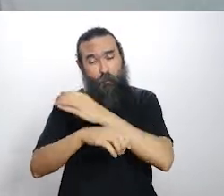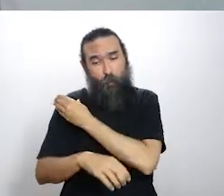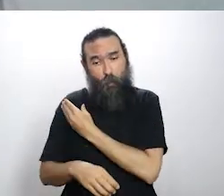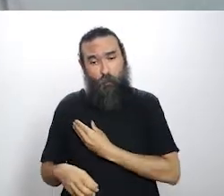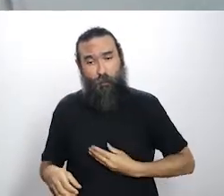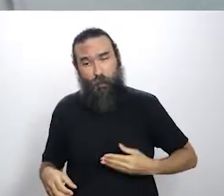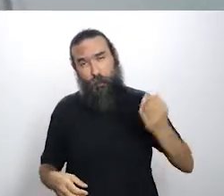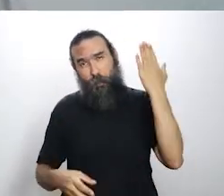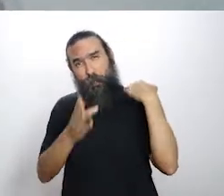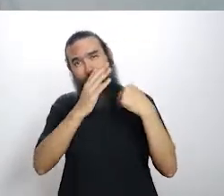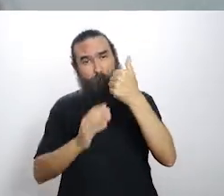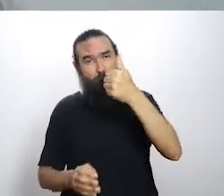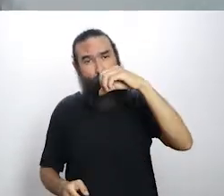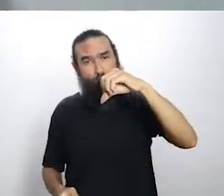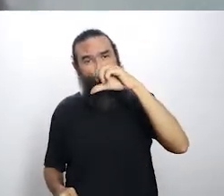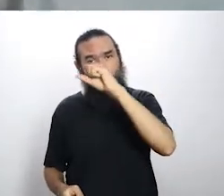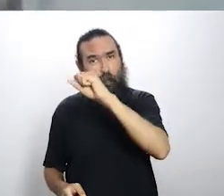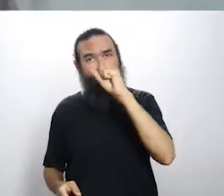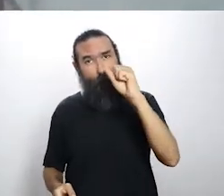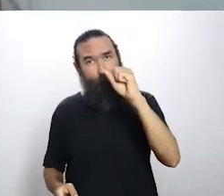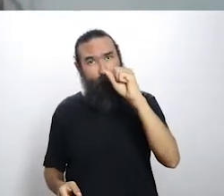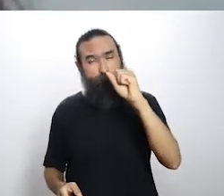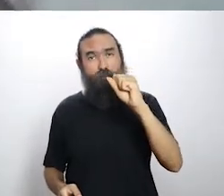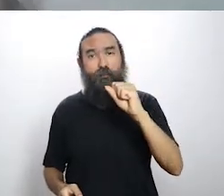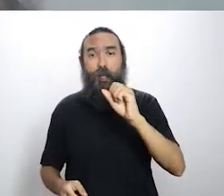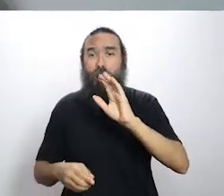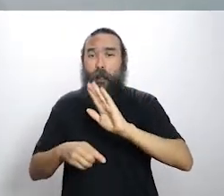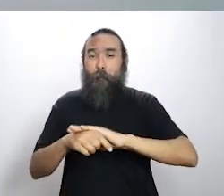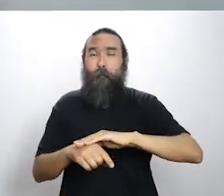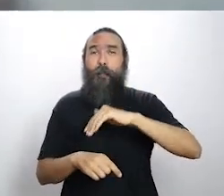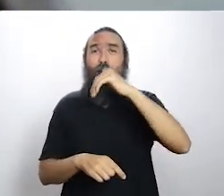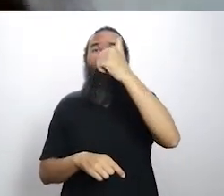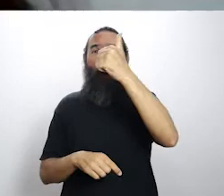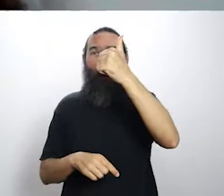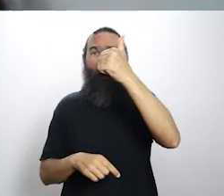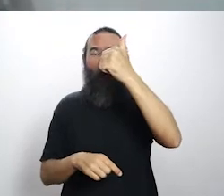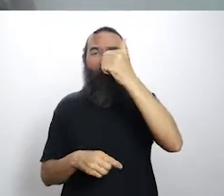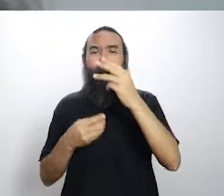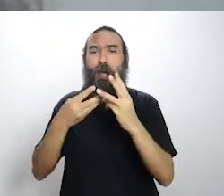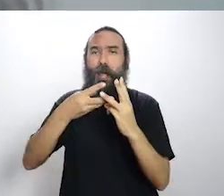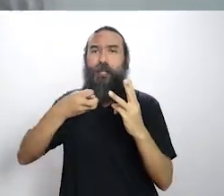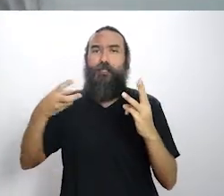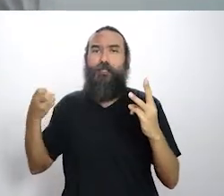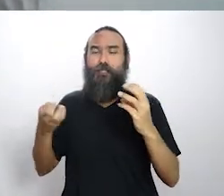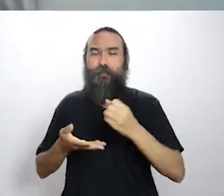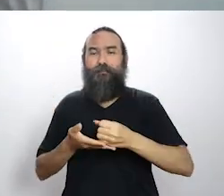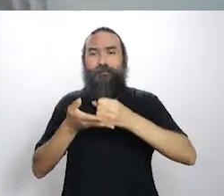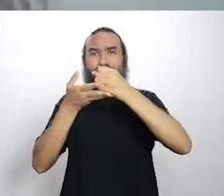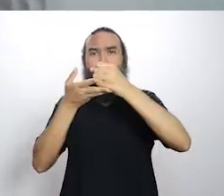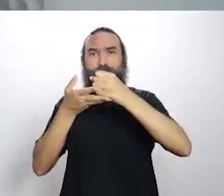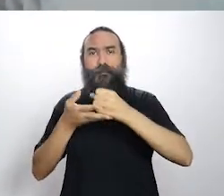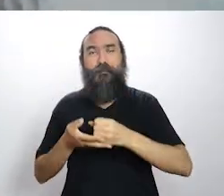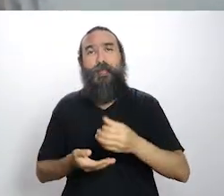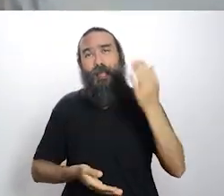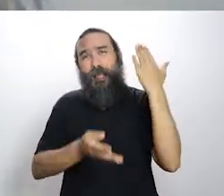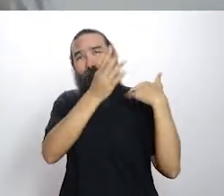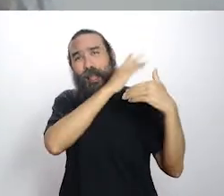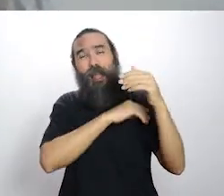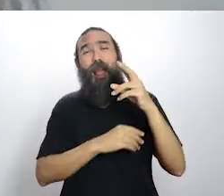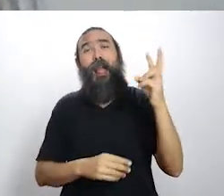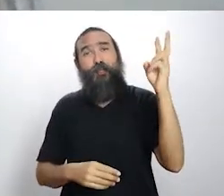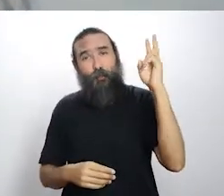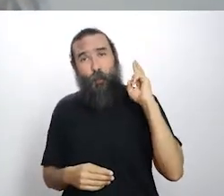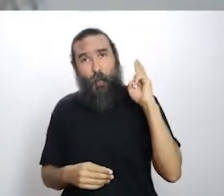em 88, vieram muito mais avanços. Até 88, a educação escolar indígena era de responsabilidade da